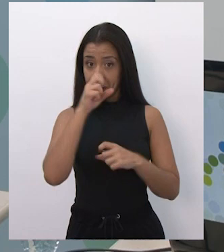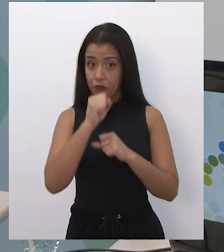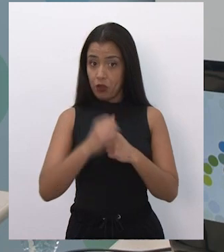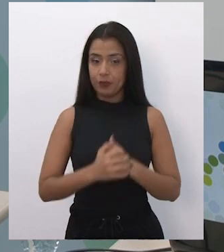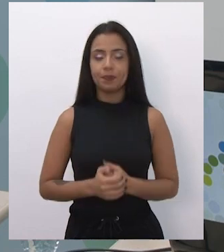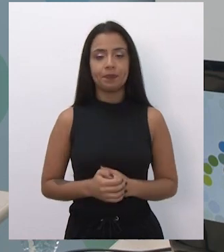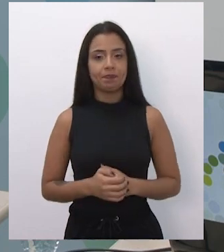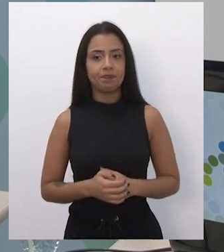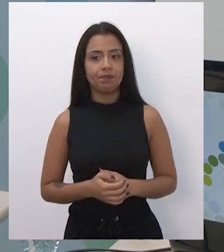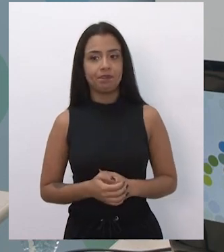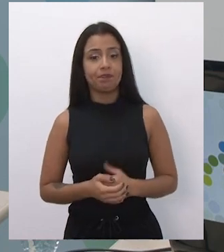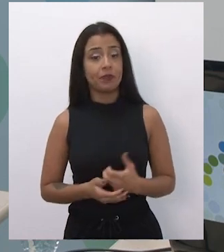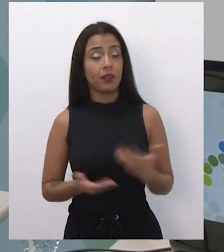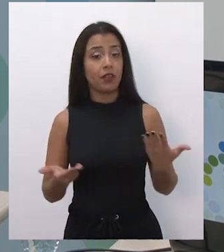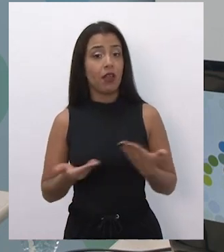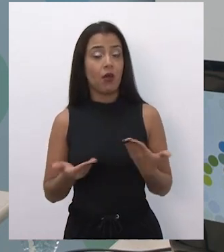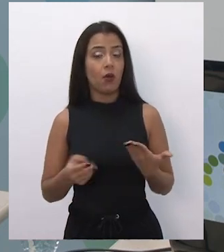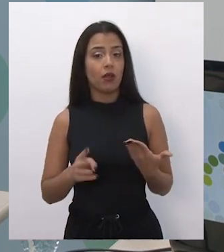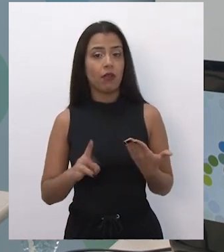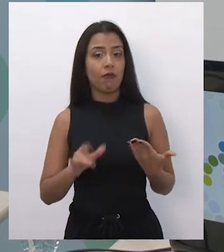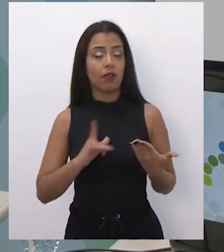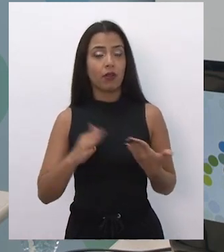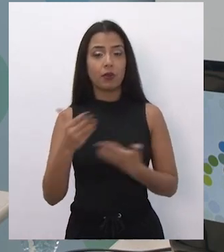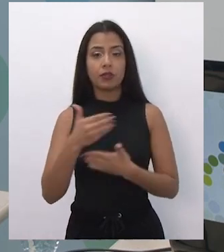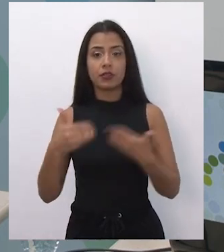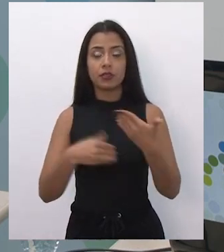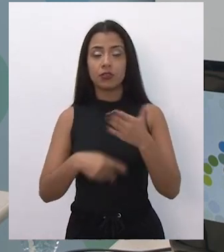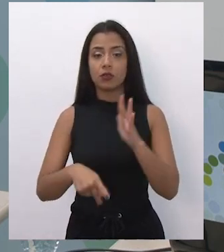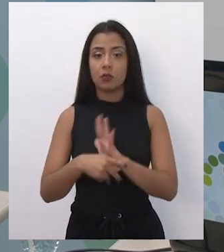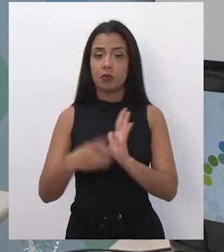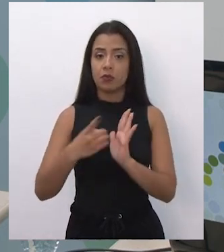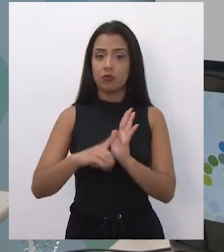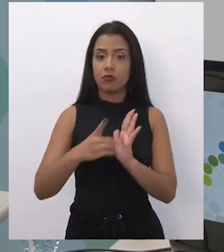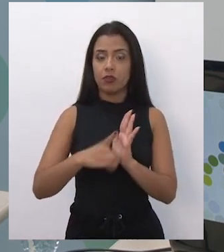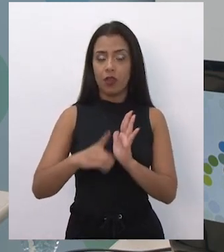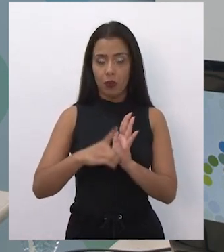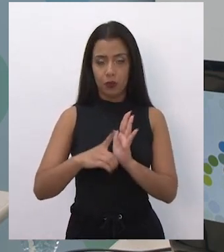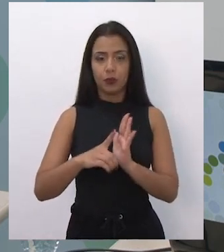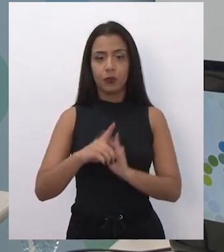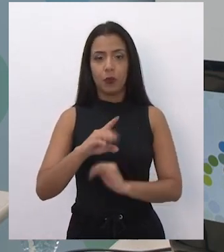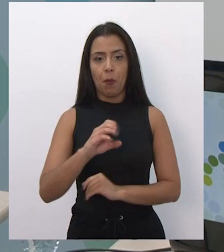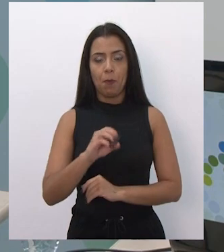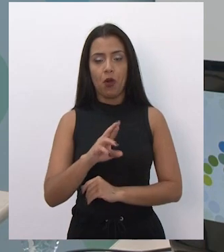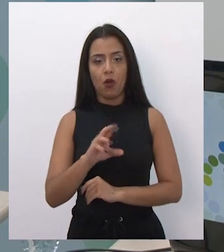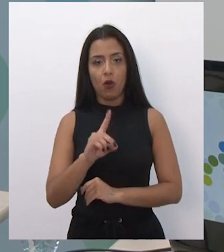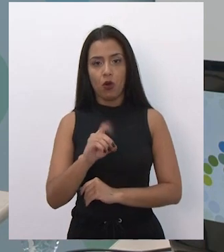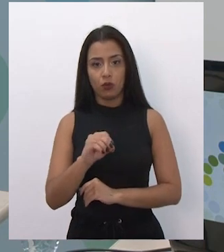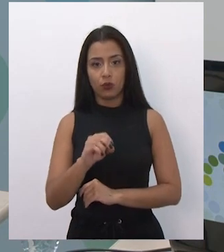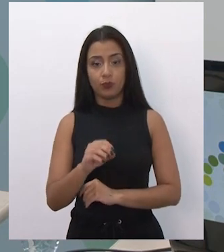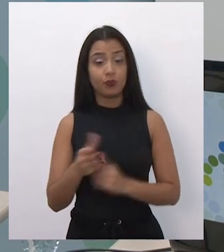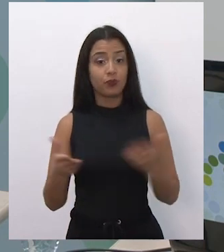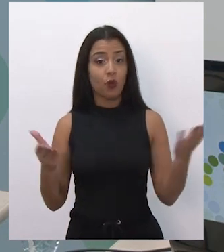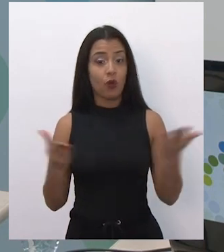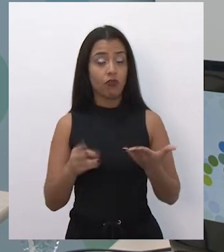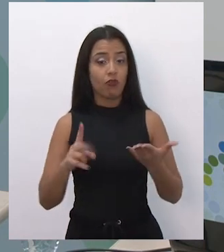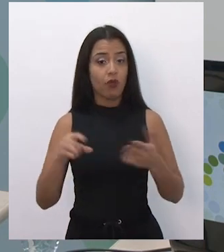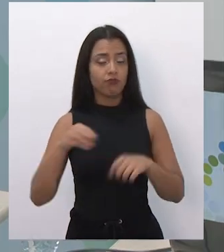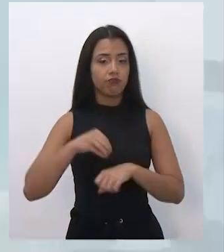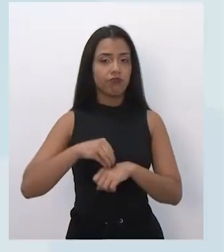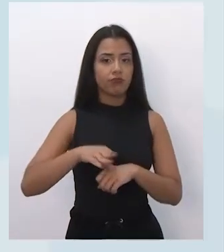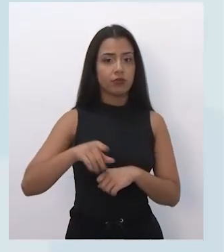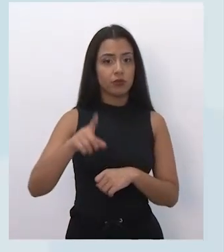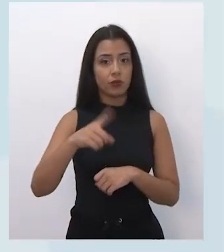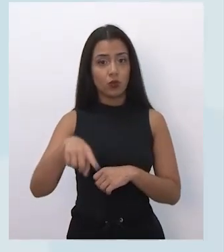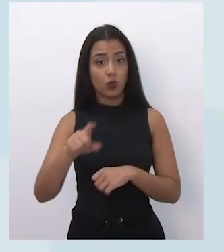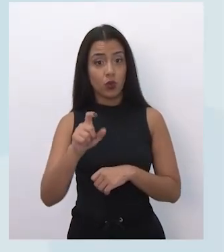vamos para o slide do diário de bordo. E hoje, né, nós vamos sugerir, eu vou pedir